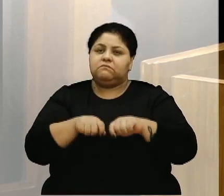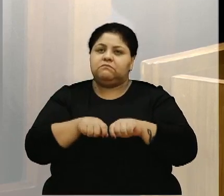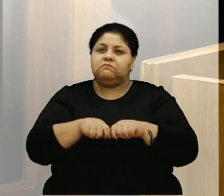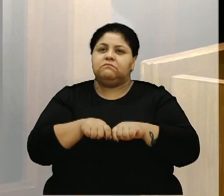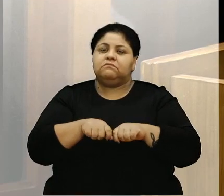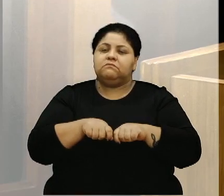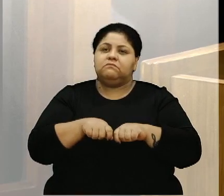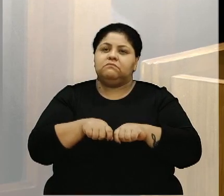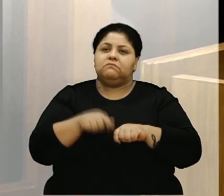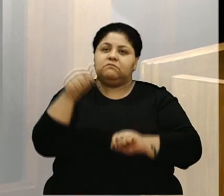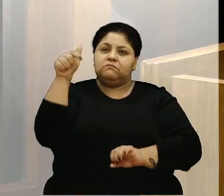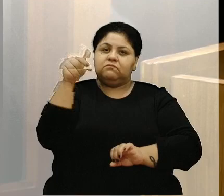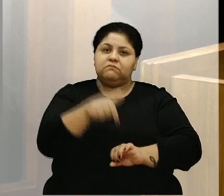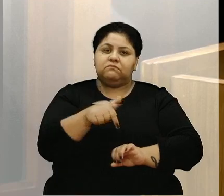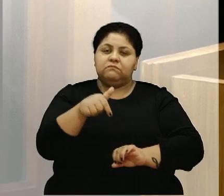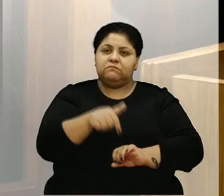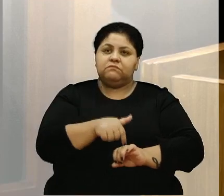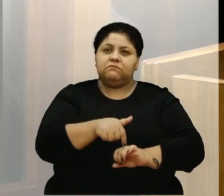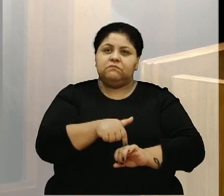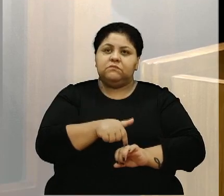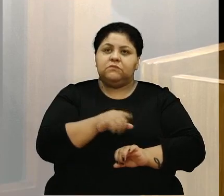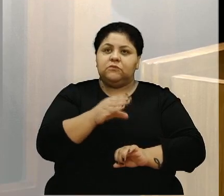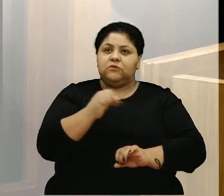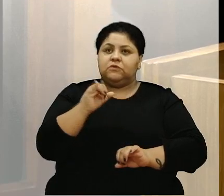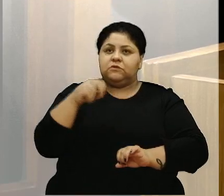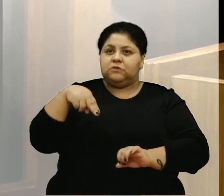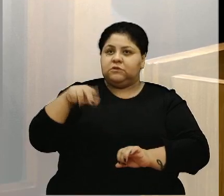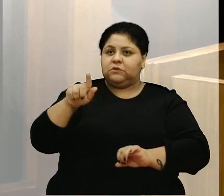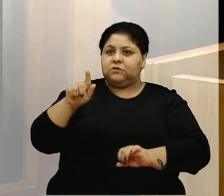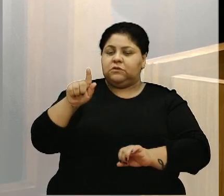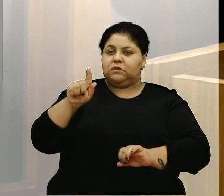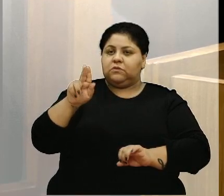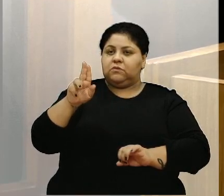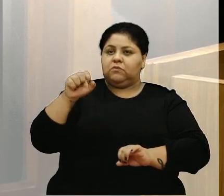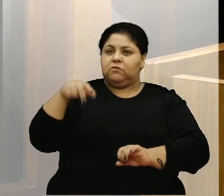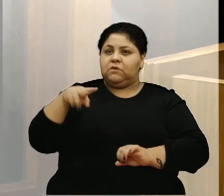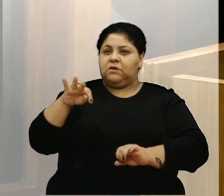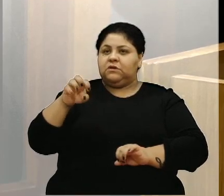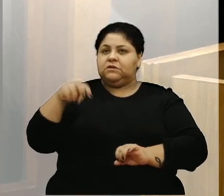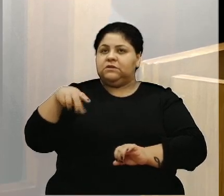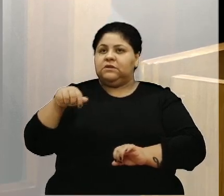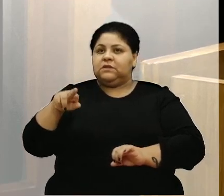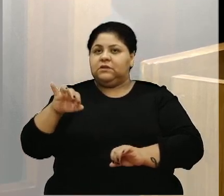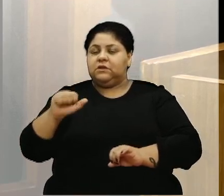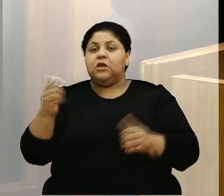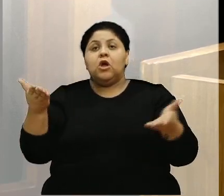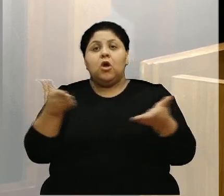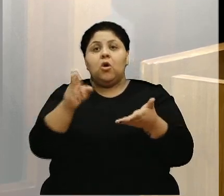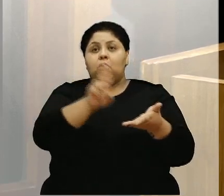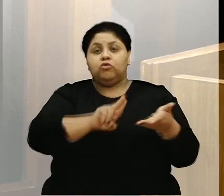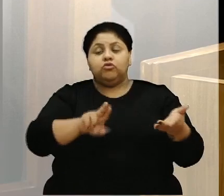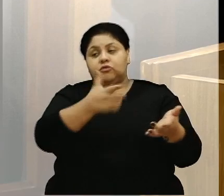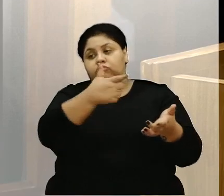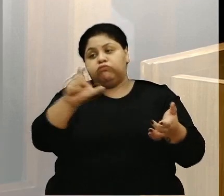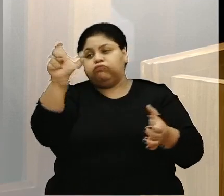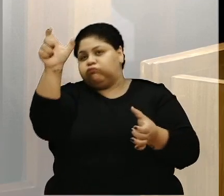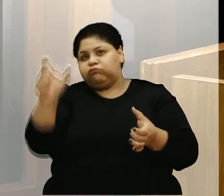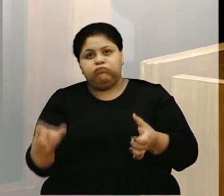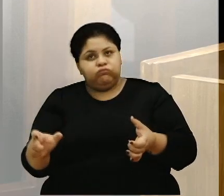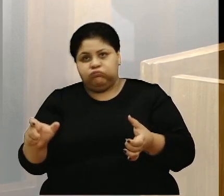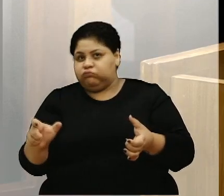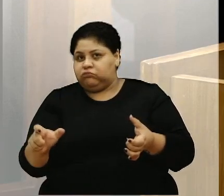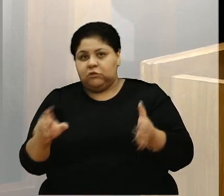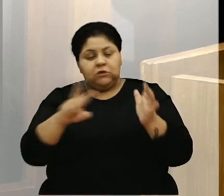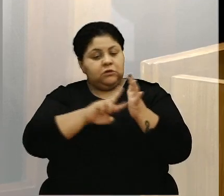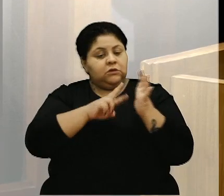também aqui o Parque Cinquentenário. O Parque Cinquentenário, quem vai lá hoje está ocupado por outras pessoas que não diz respeito